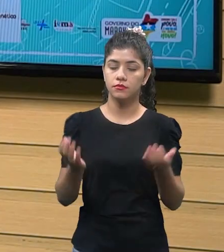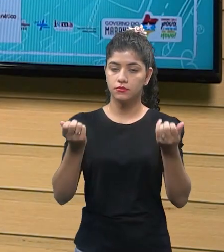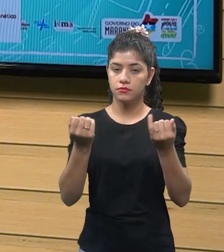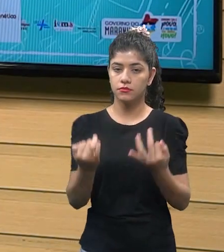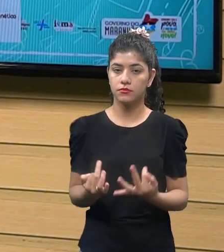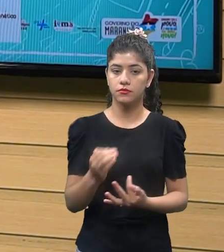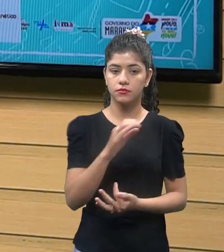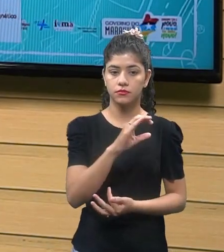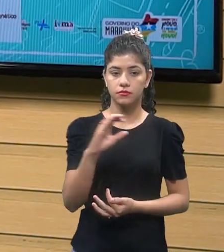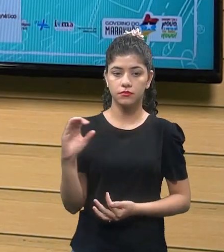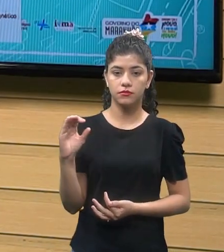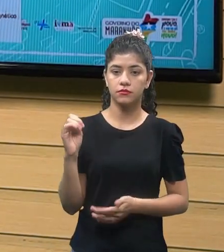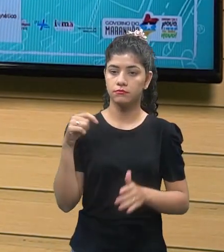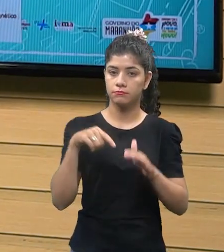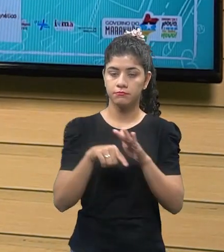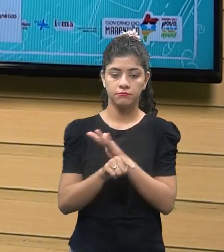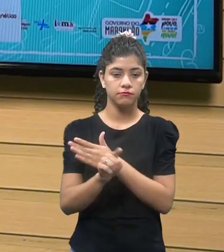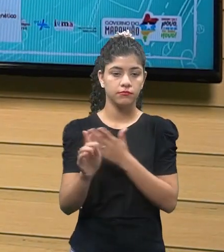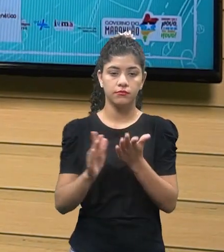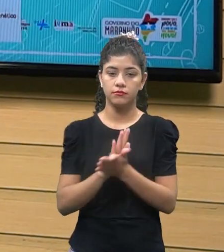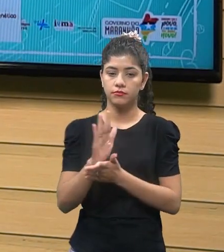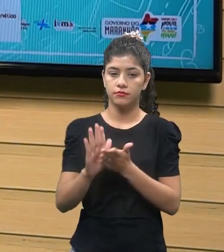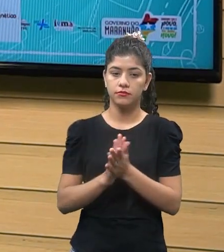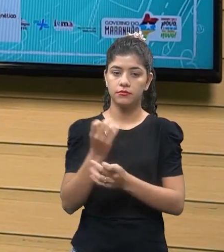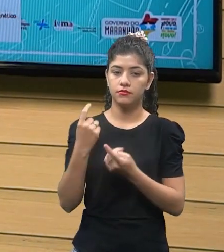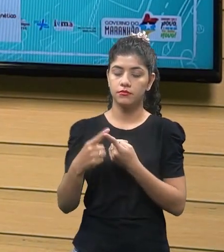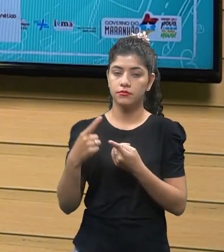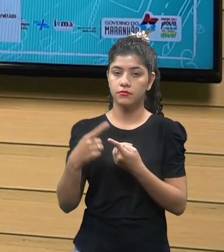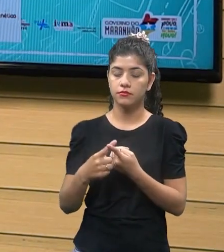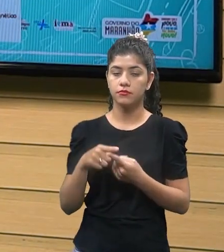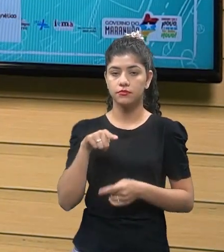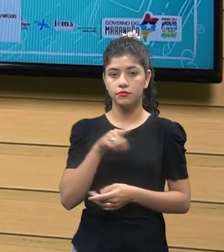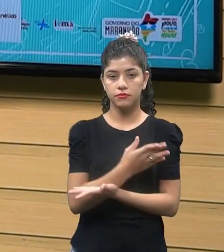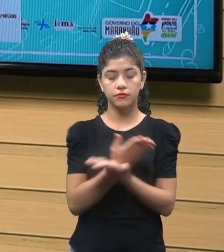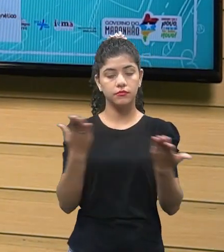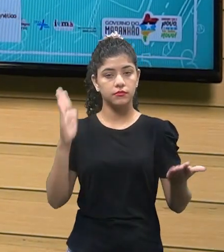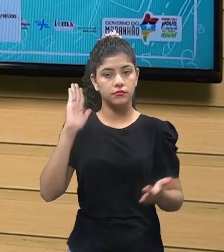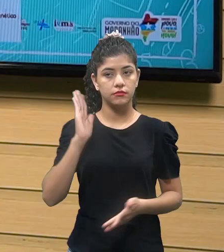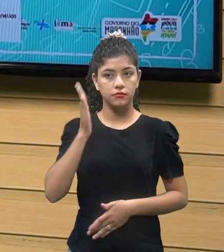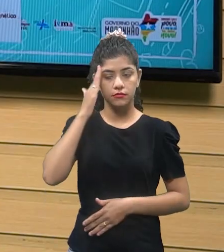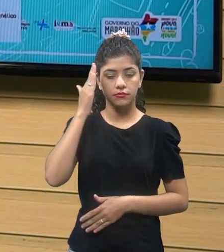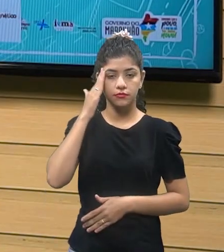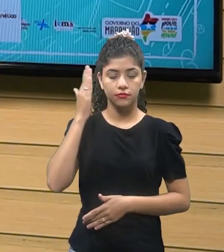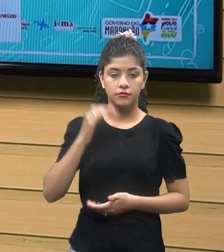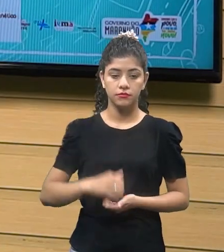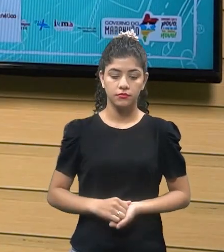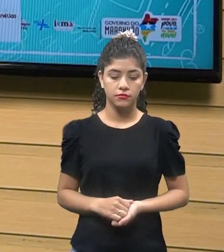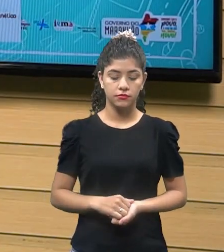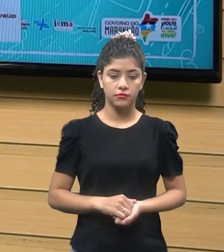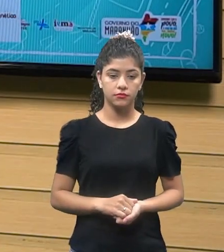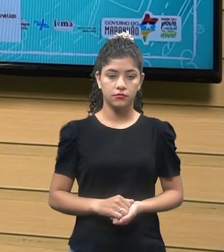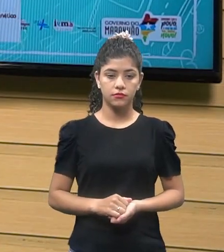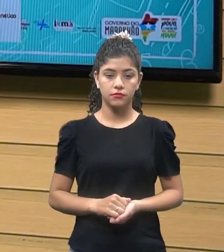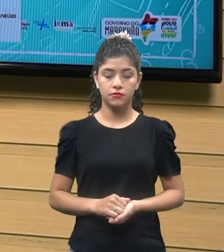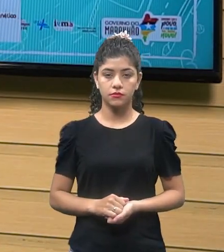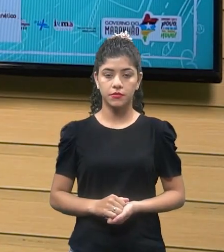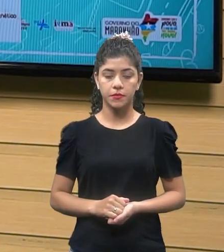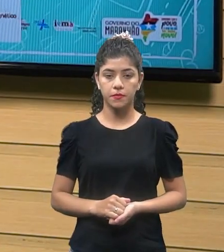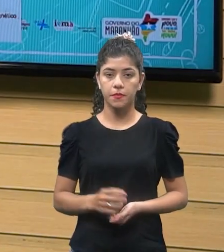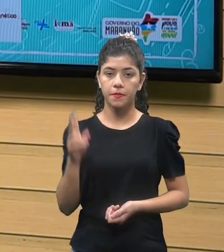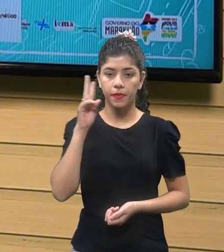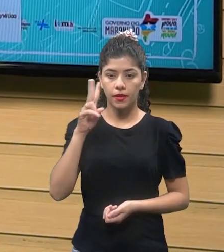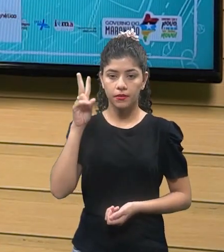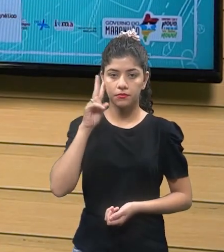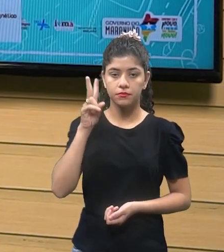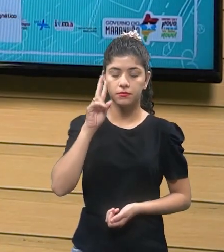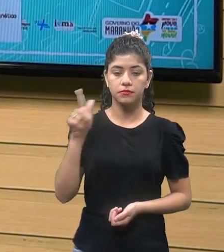contínua. A gente não vai se aprofundar nesse tema aqui, porque isso vocês já devem ter visto. Só para